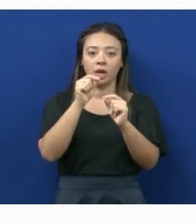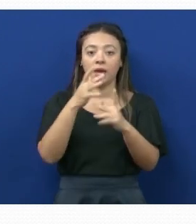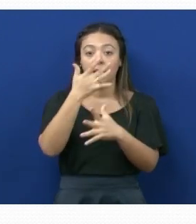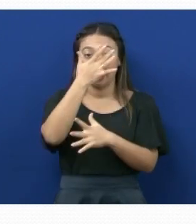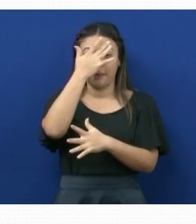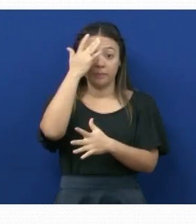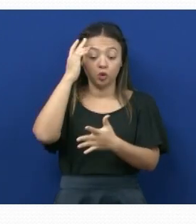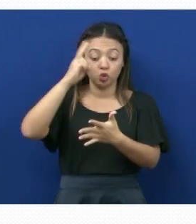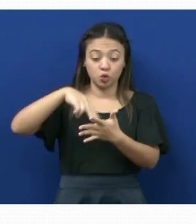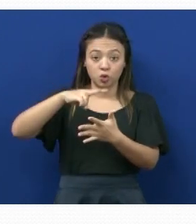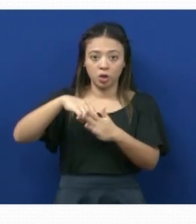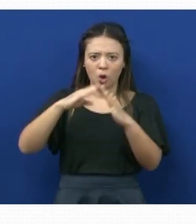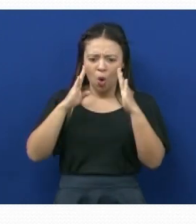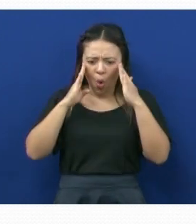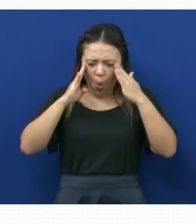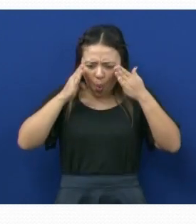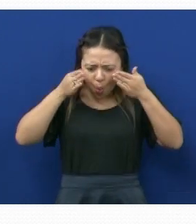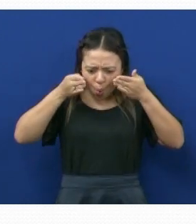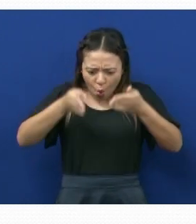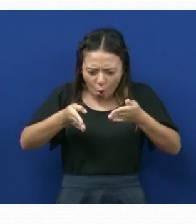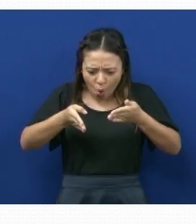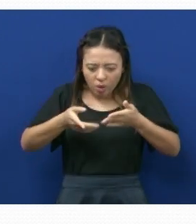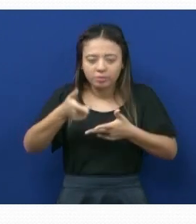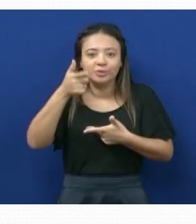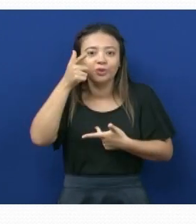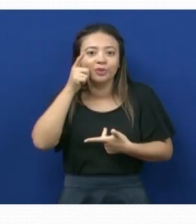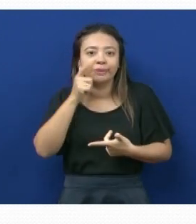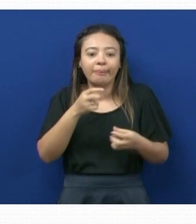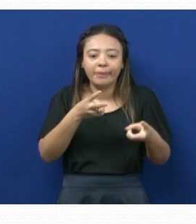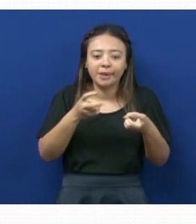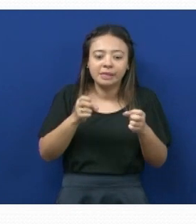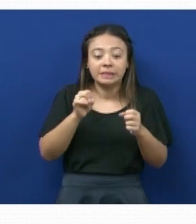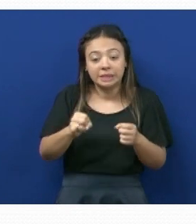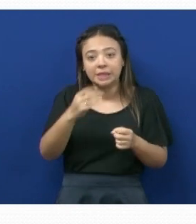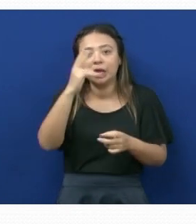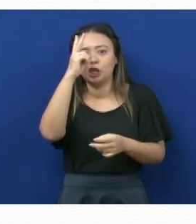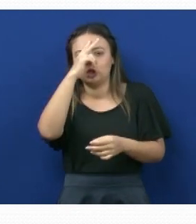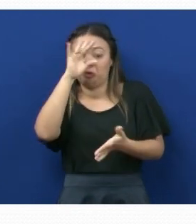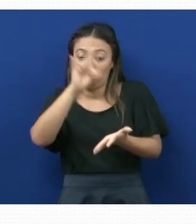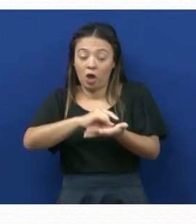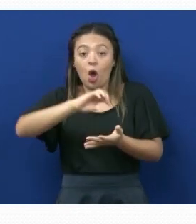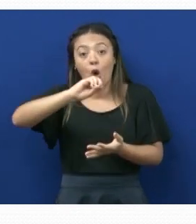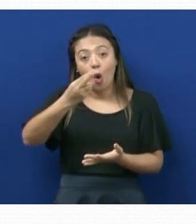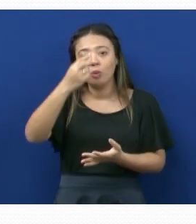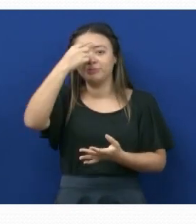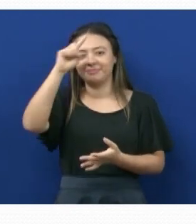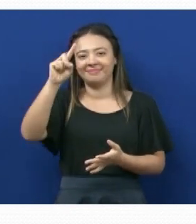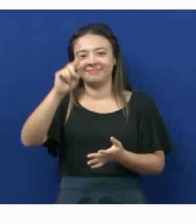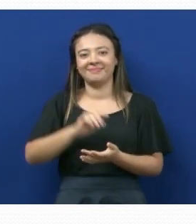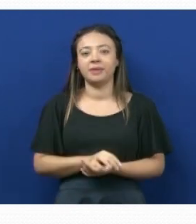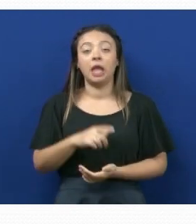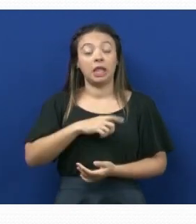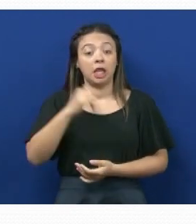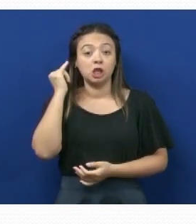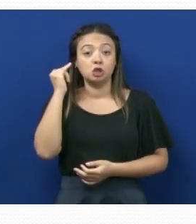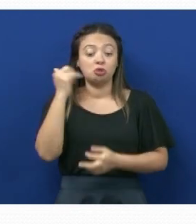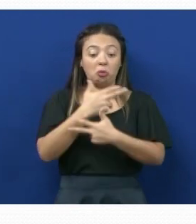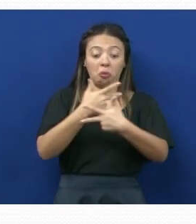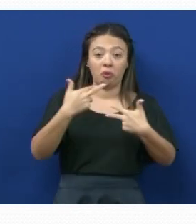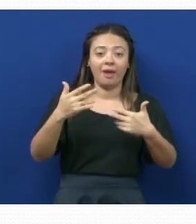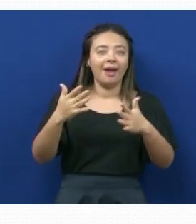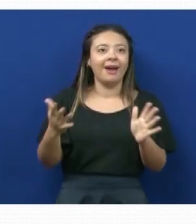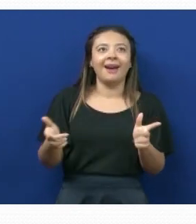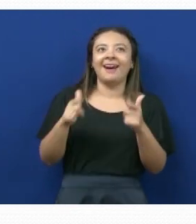atenção do ouvinte, que ao final não sabe se a história é uma ficção ou é real. São narrativas fantásticas que podem ser engraçadas